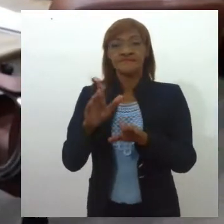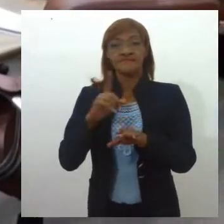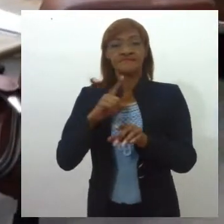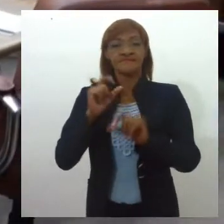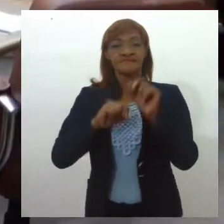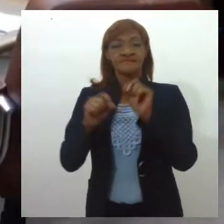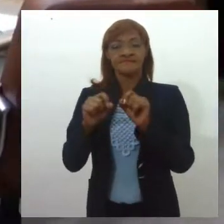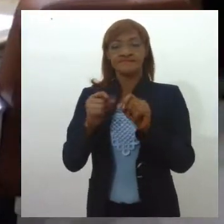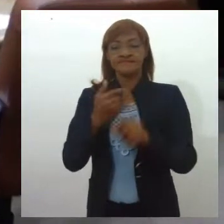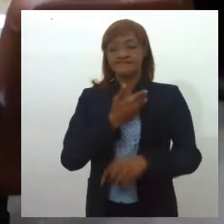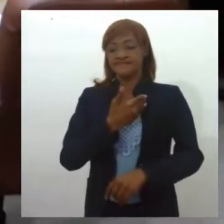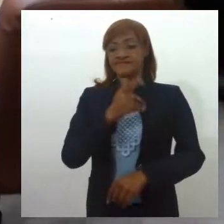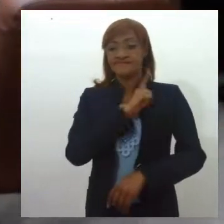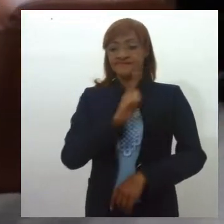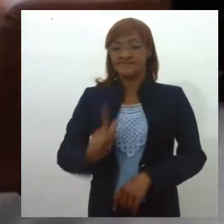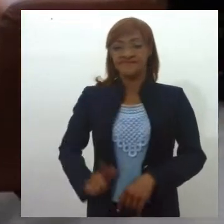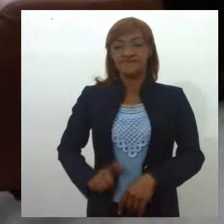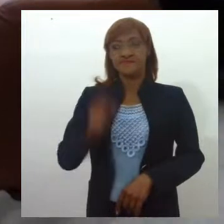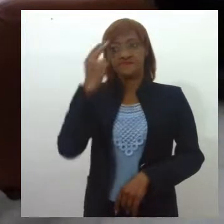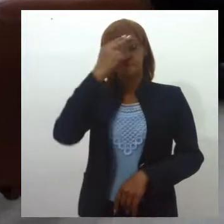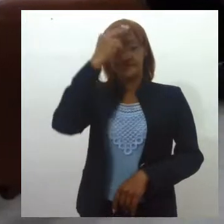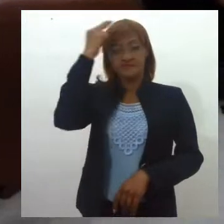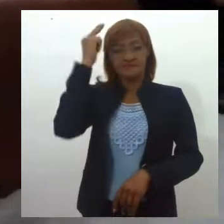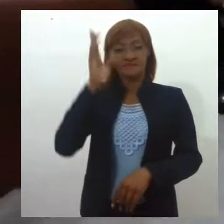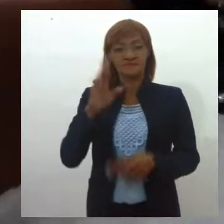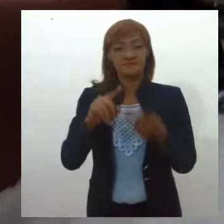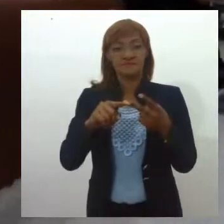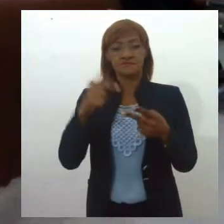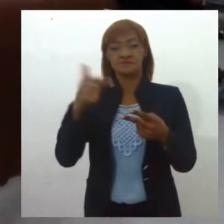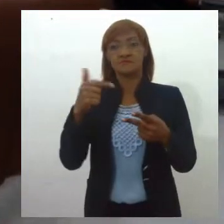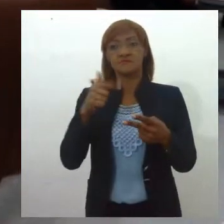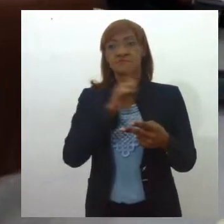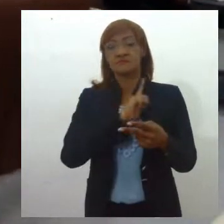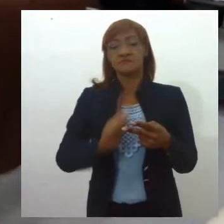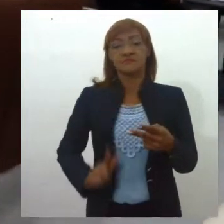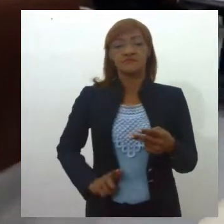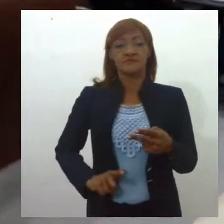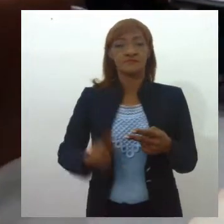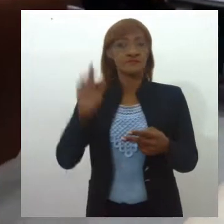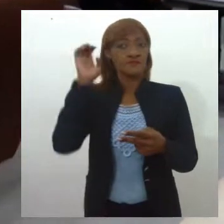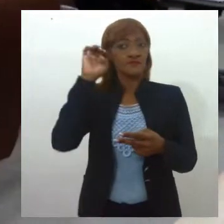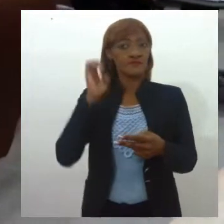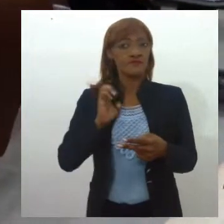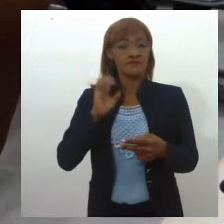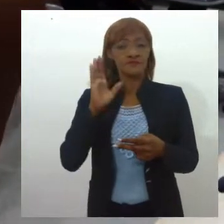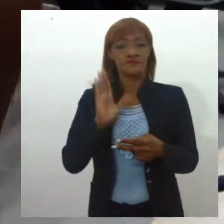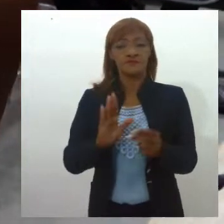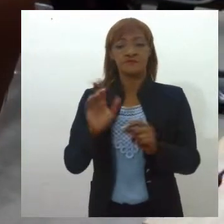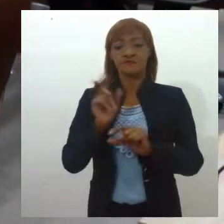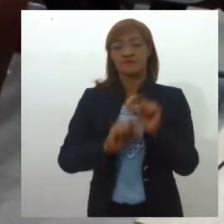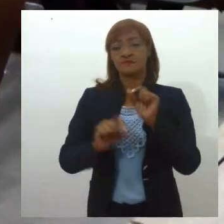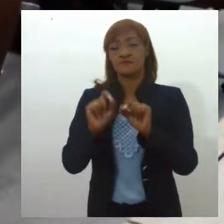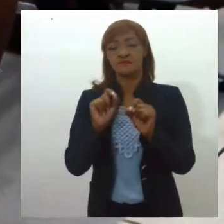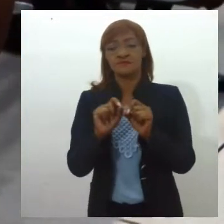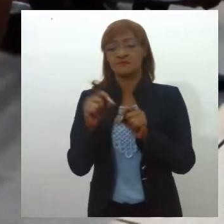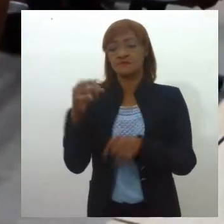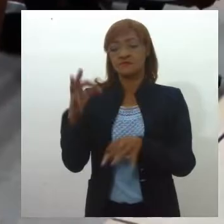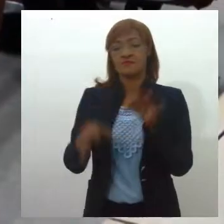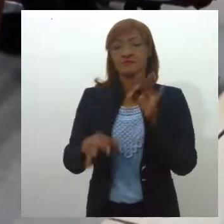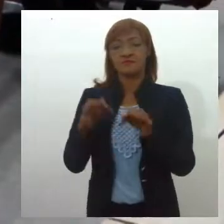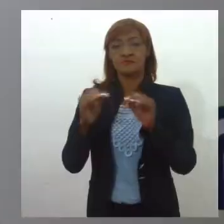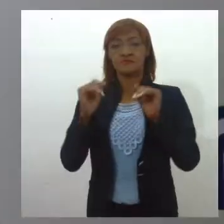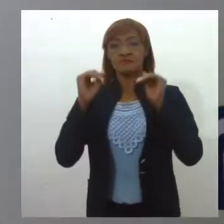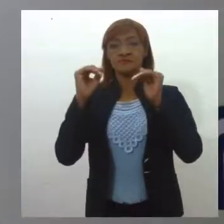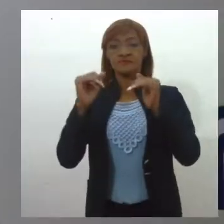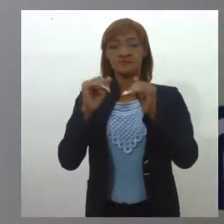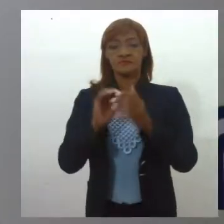do governador de Sergipe, Belivaldo Chagas, e da vice-governadora Eliane Aquino no julgamento dos recursos do Tribunal Superior